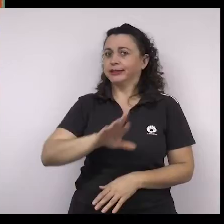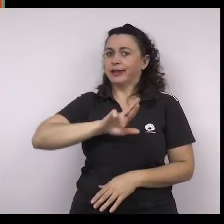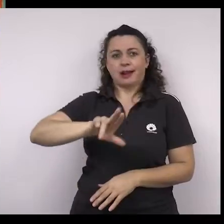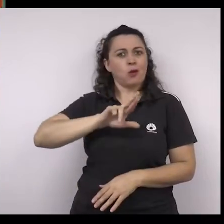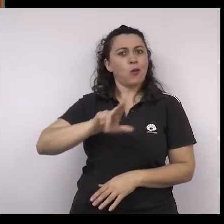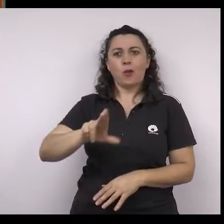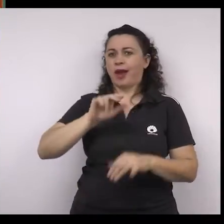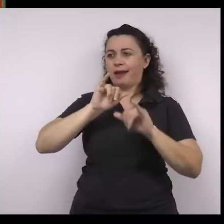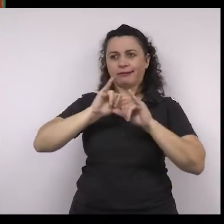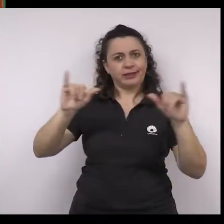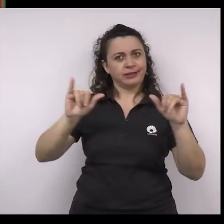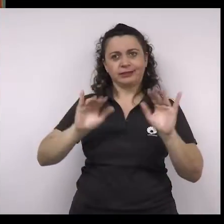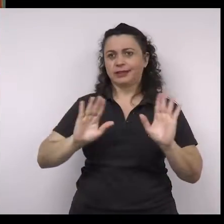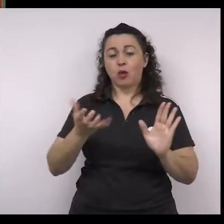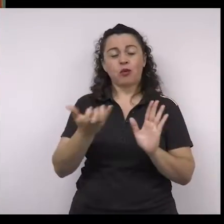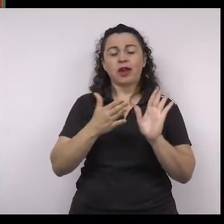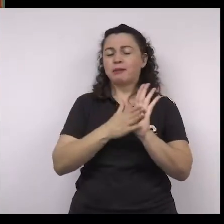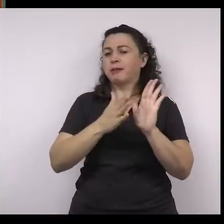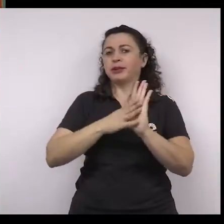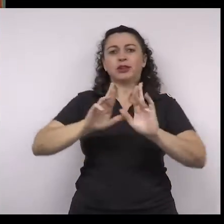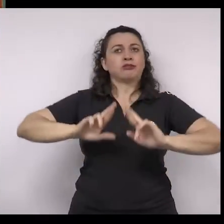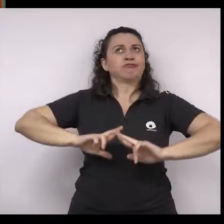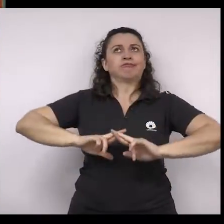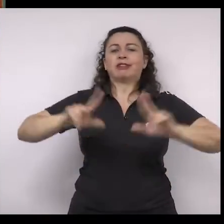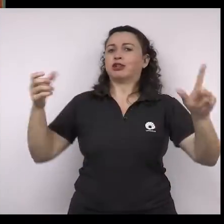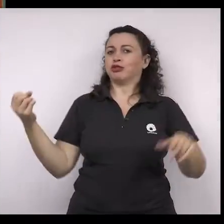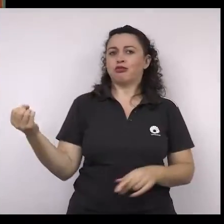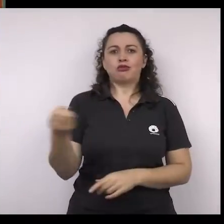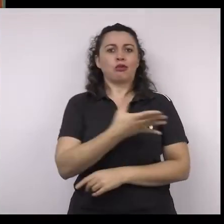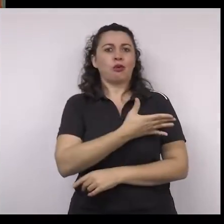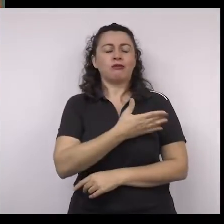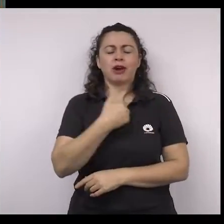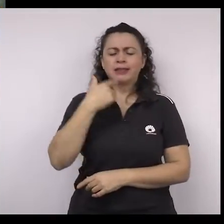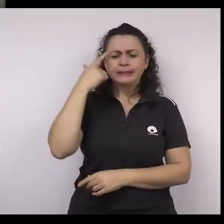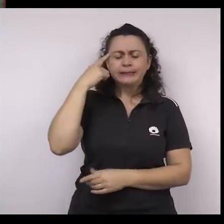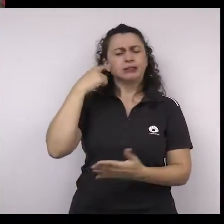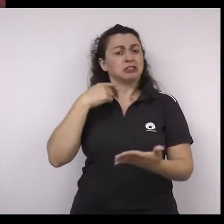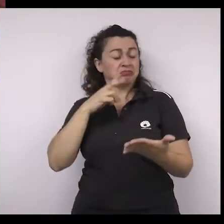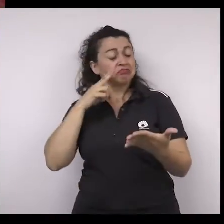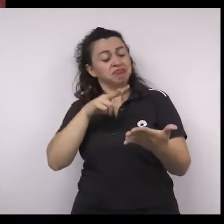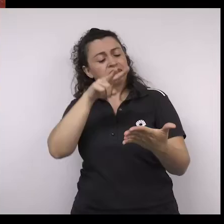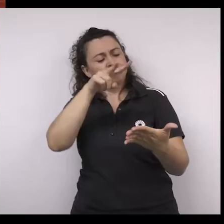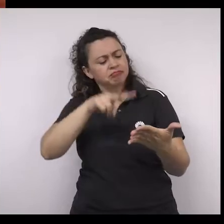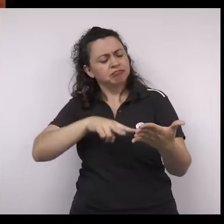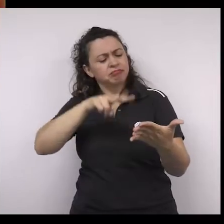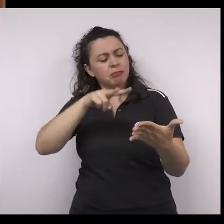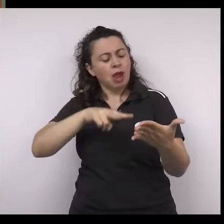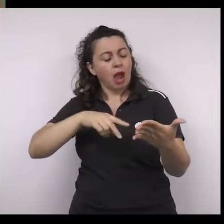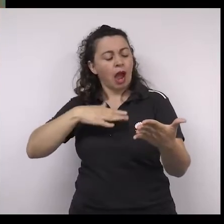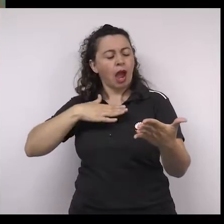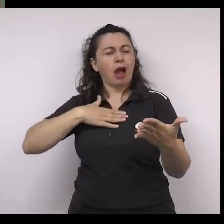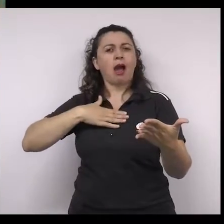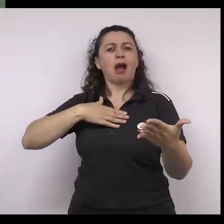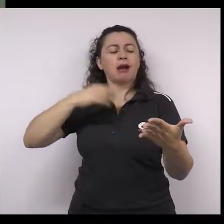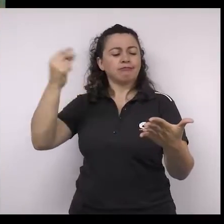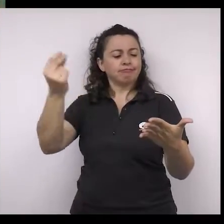quero propor algo diferente para essa nova montagem. E aí quando começamos a leitura, aí eu